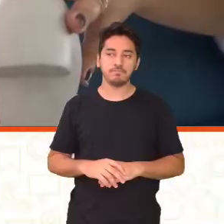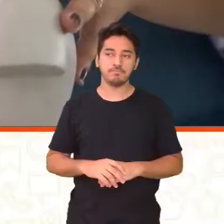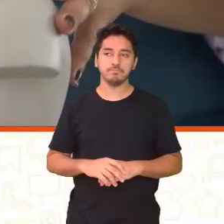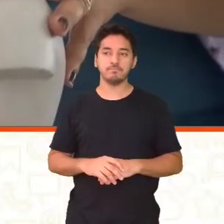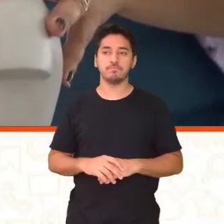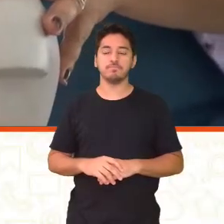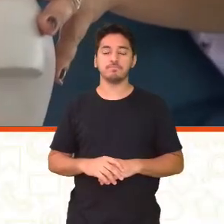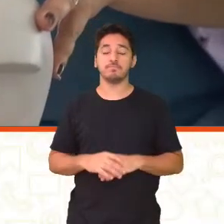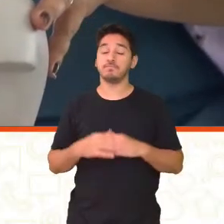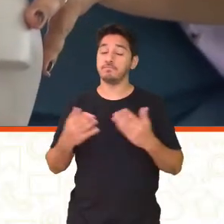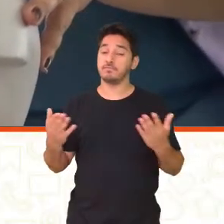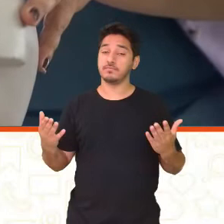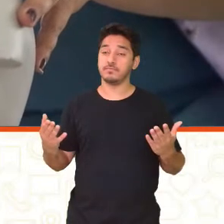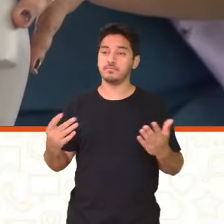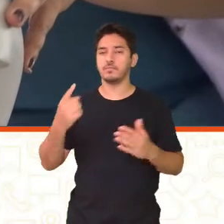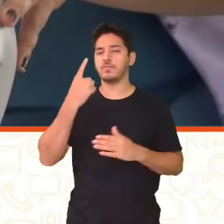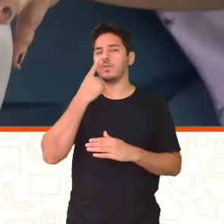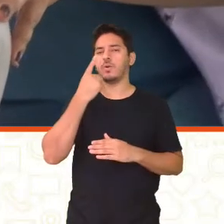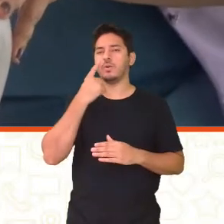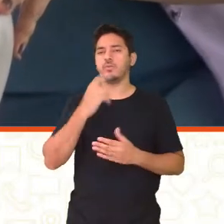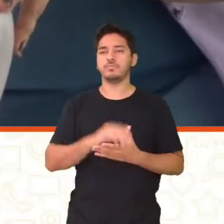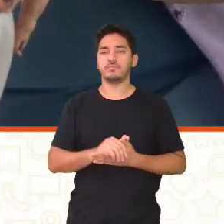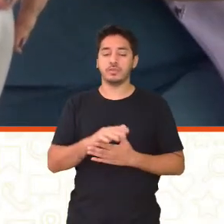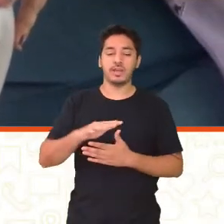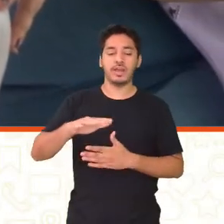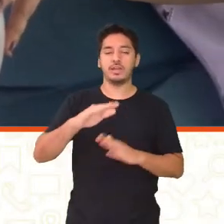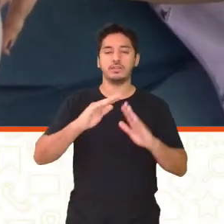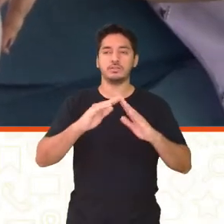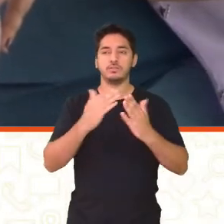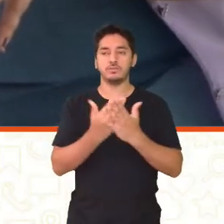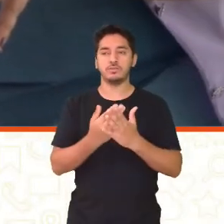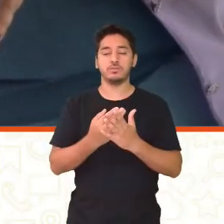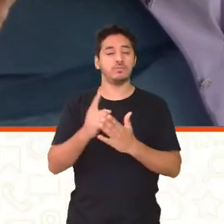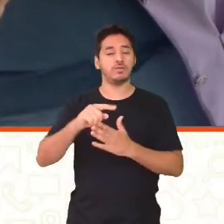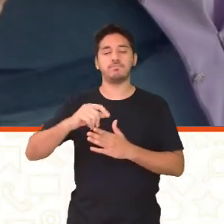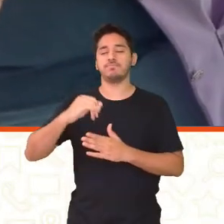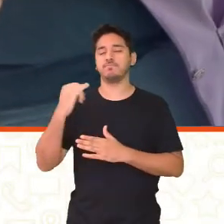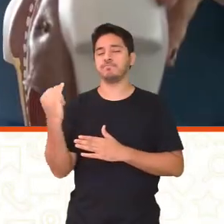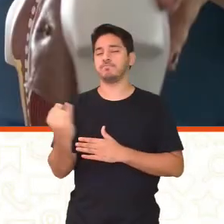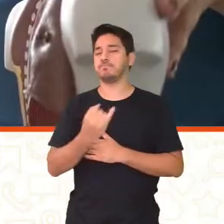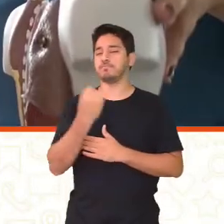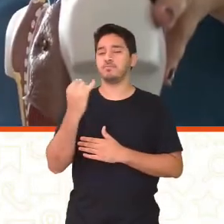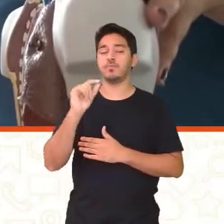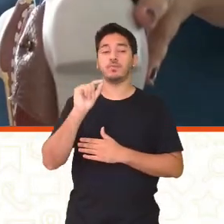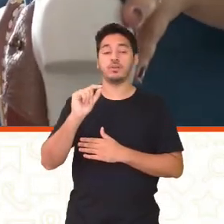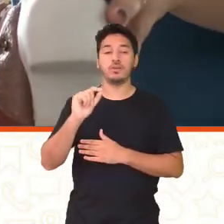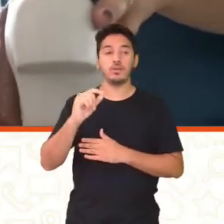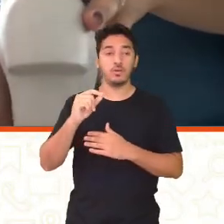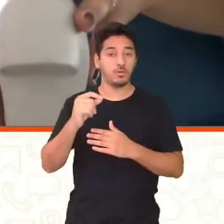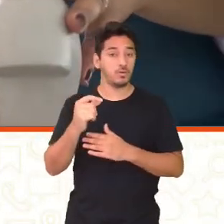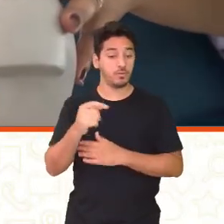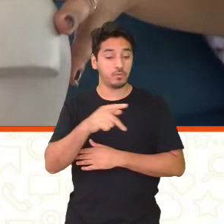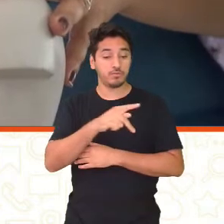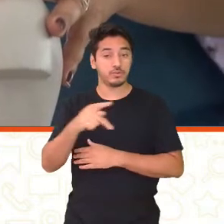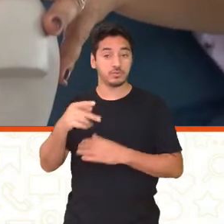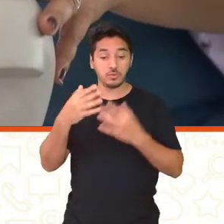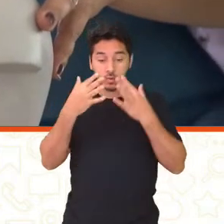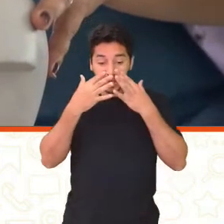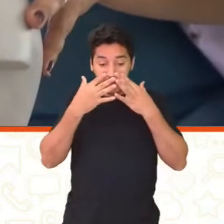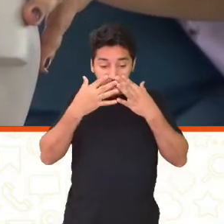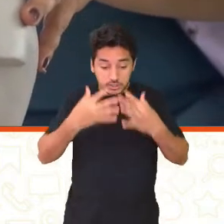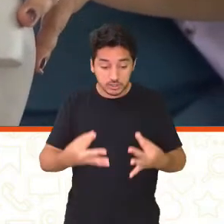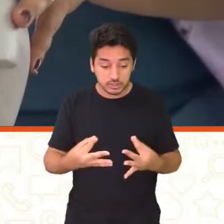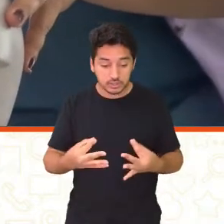Então, vamos lá. Observe aí, no âmbito escolar, é imprescindível o educador estar atento às competências